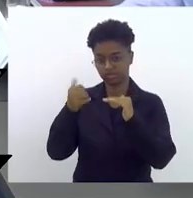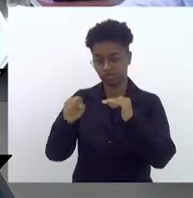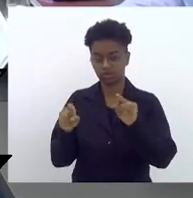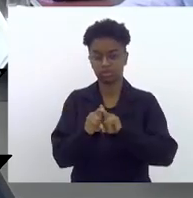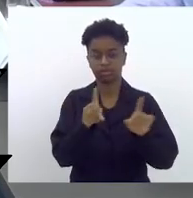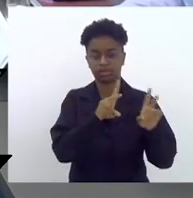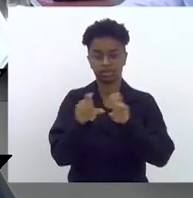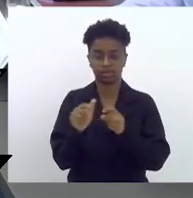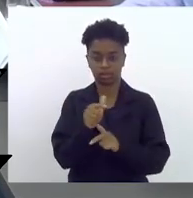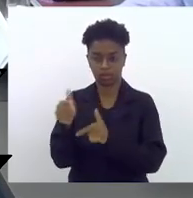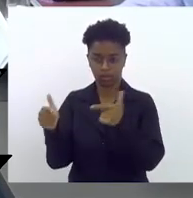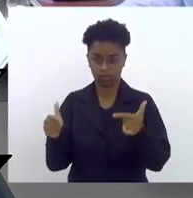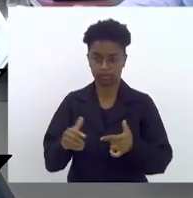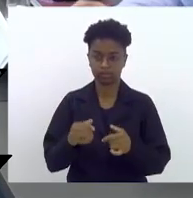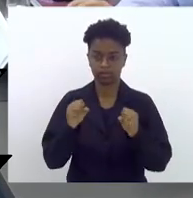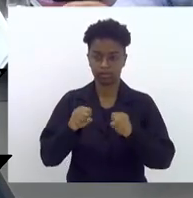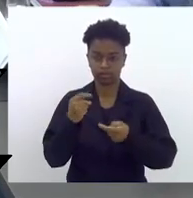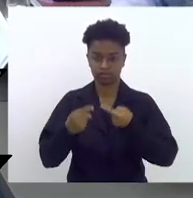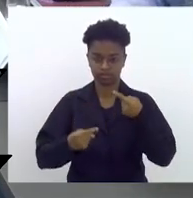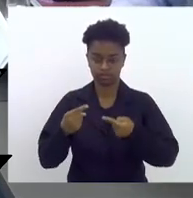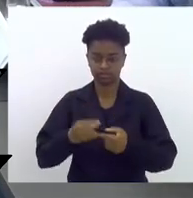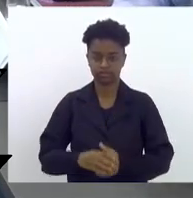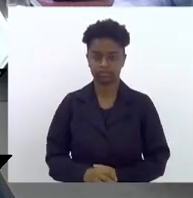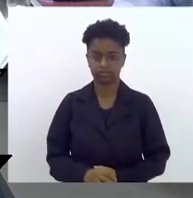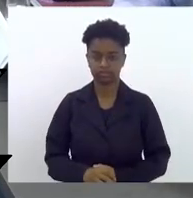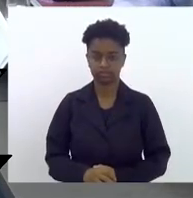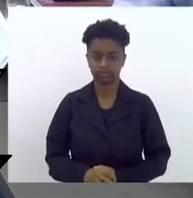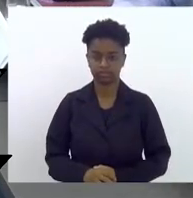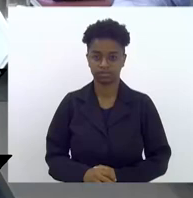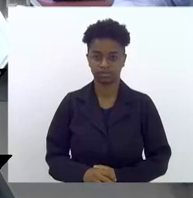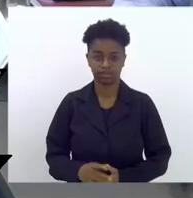providências em discussão